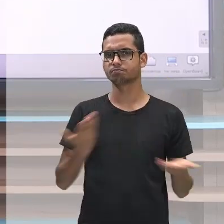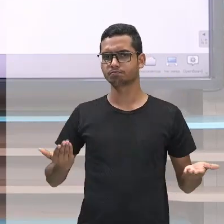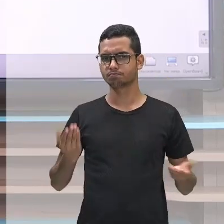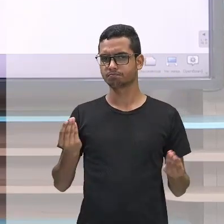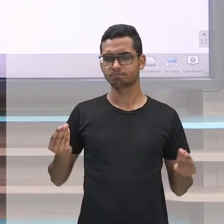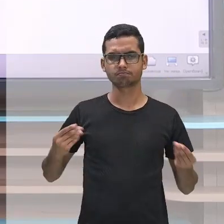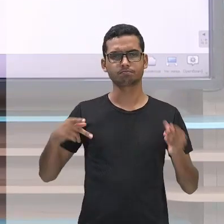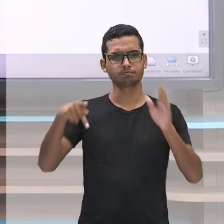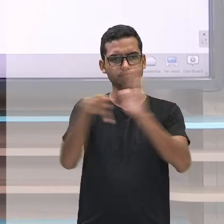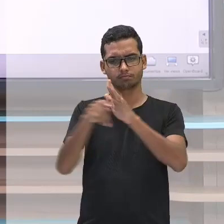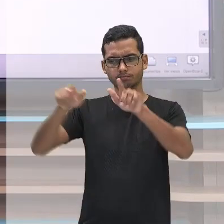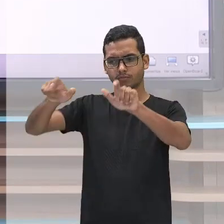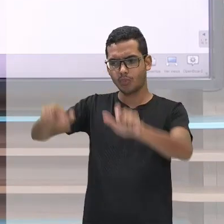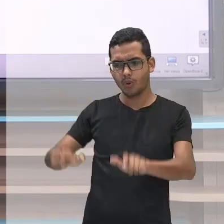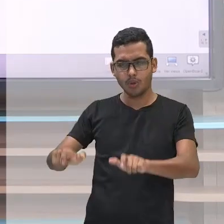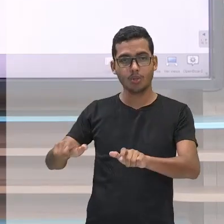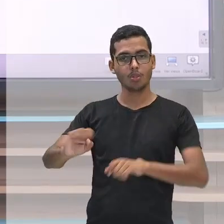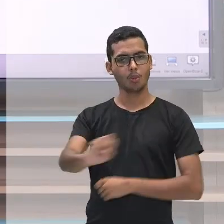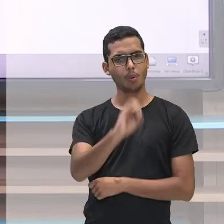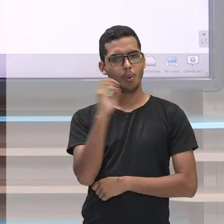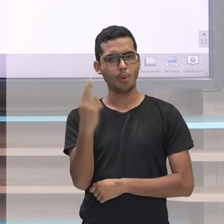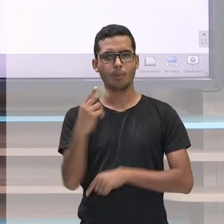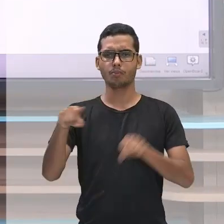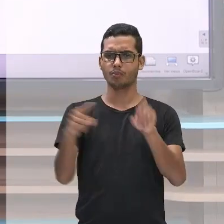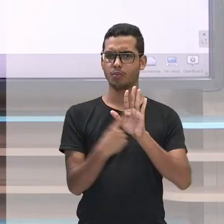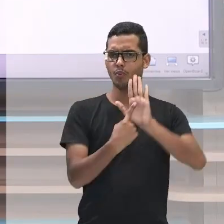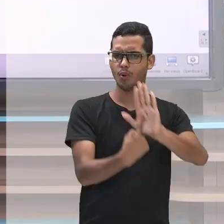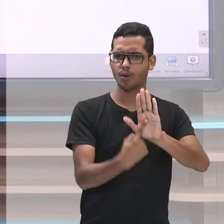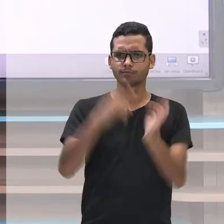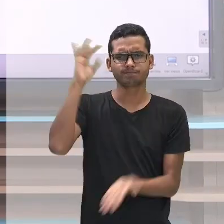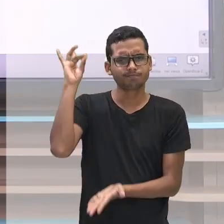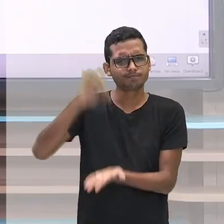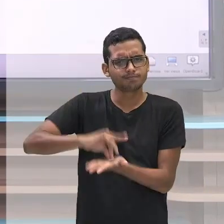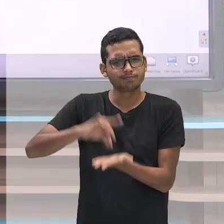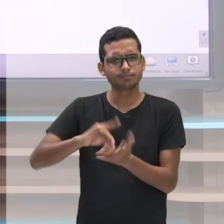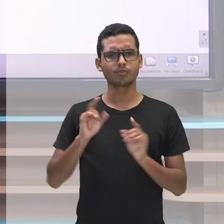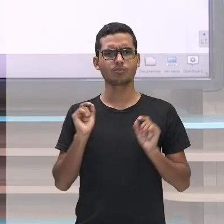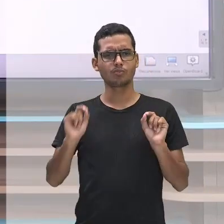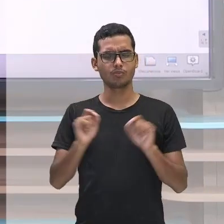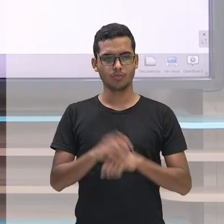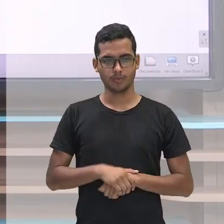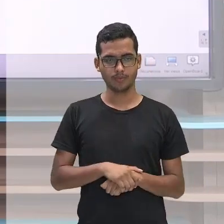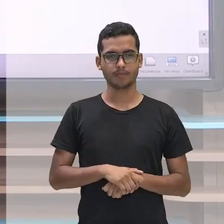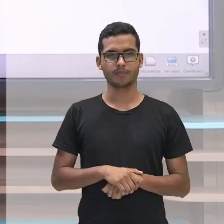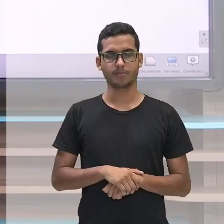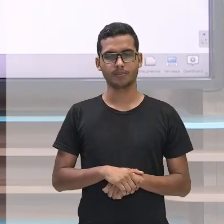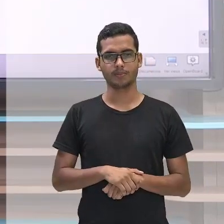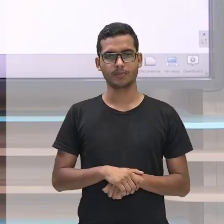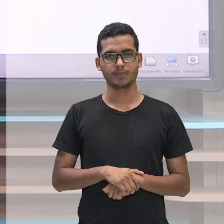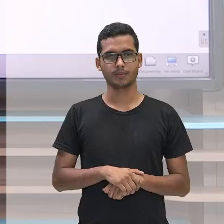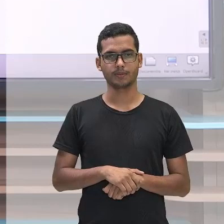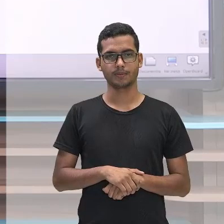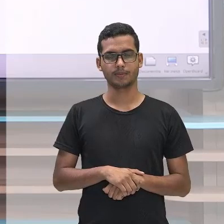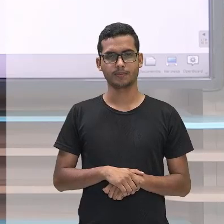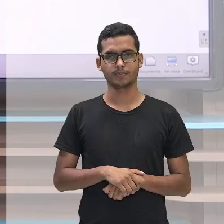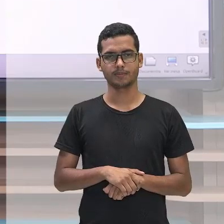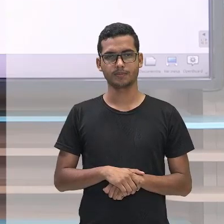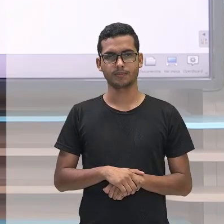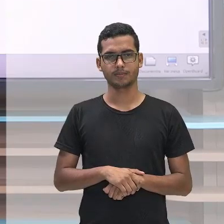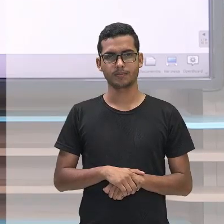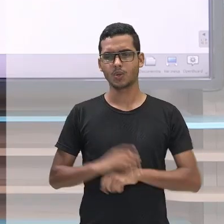ali naquela cidade, será se mostra de fato como é que está ali